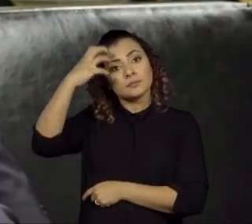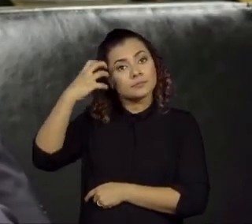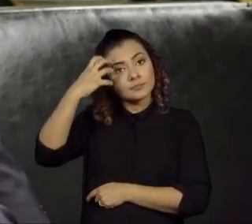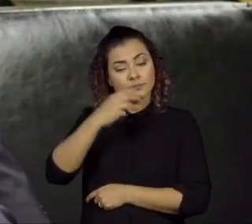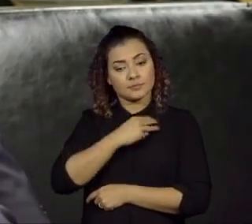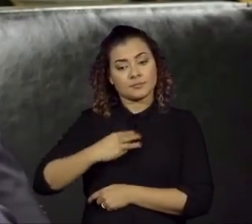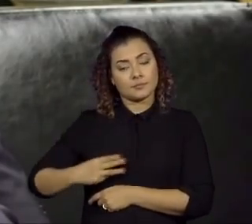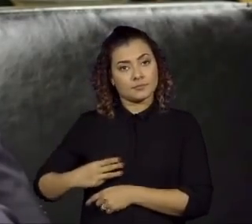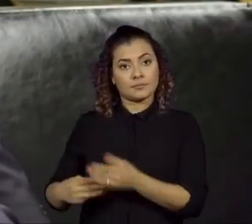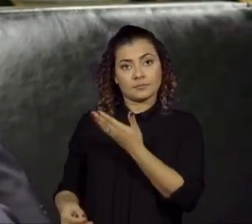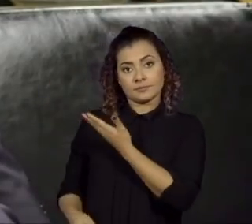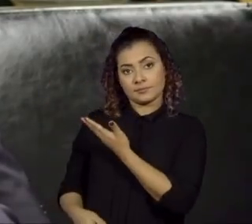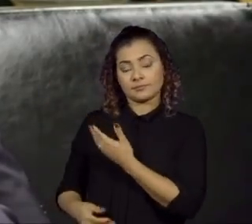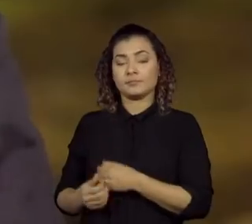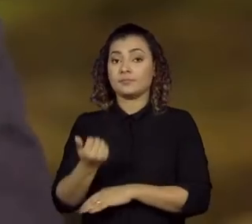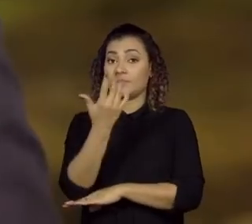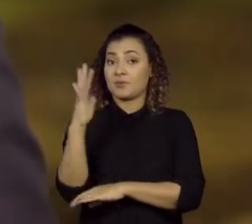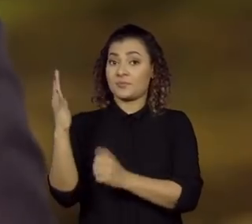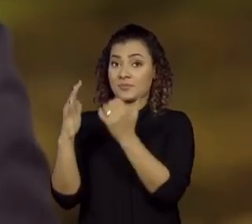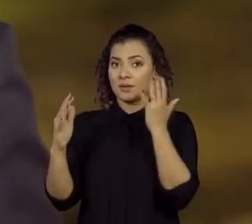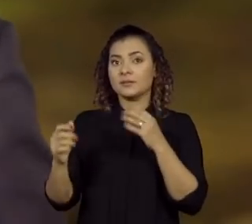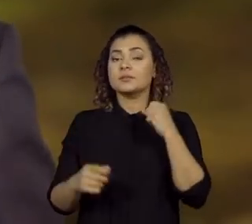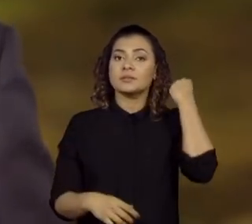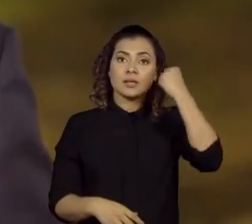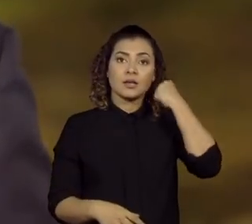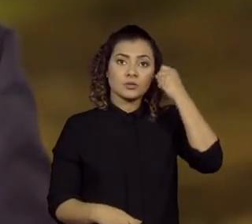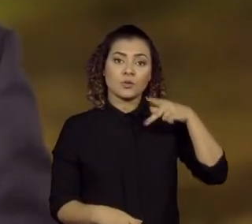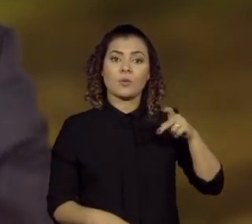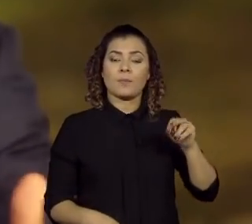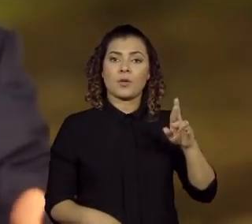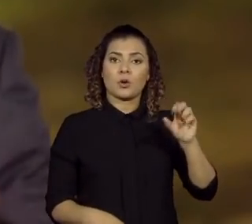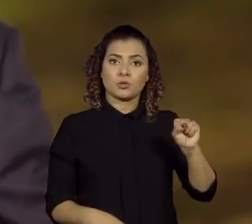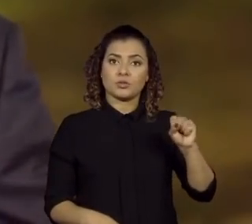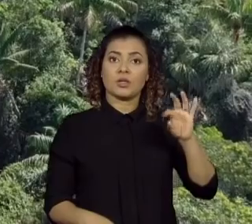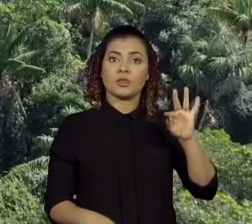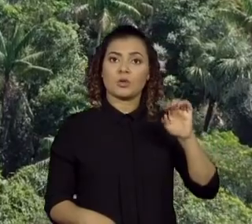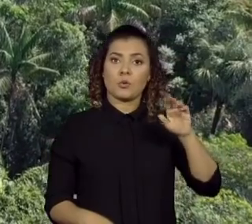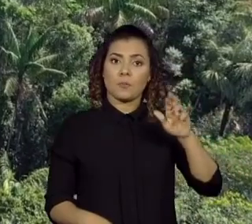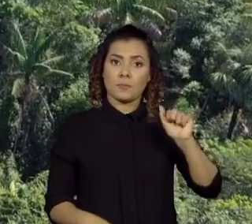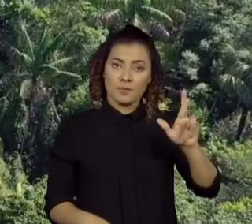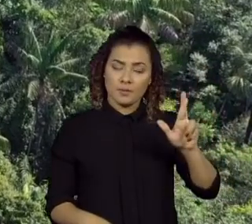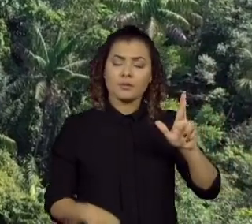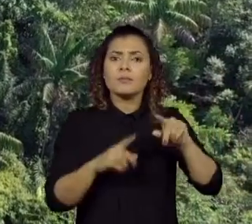Meio Ambiente, Ricardo Salles, e o senador do PROS, Telmário Mota.